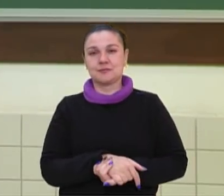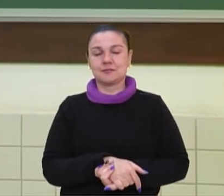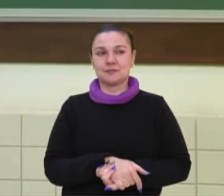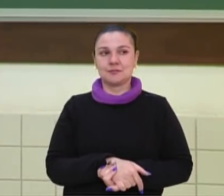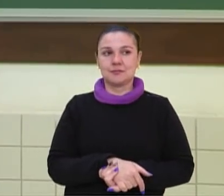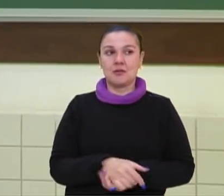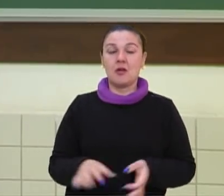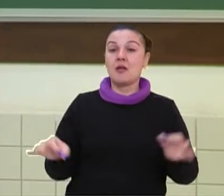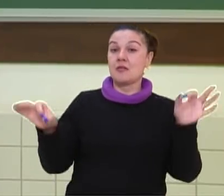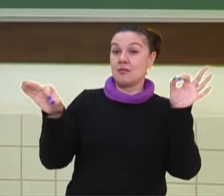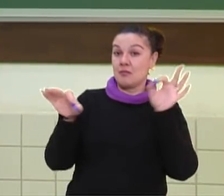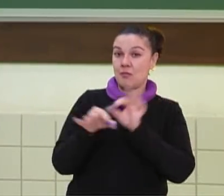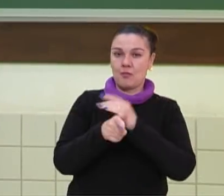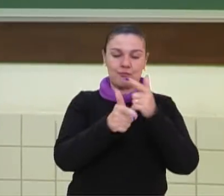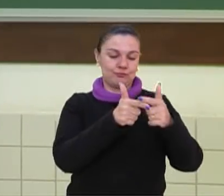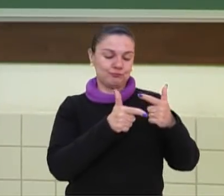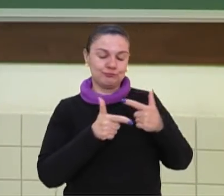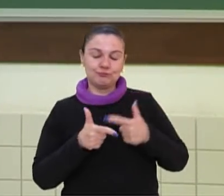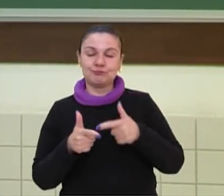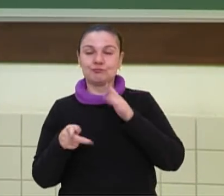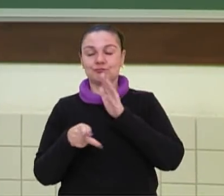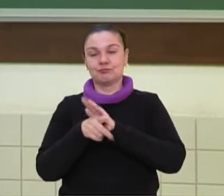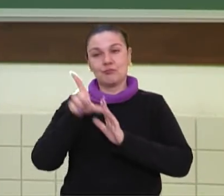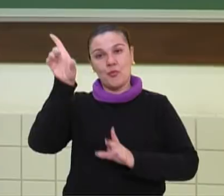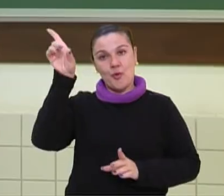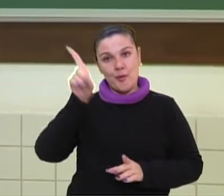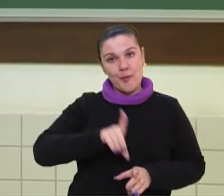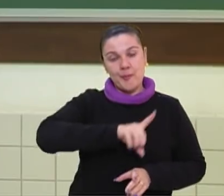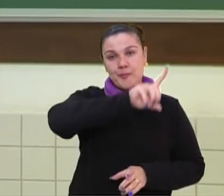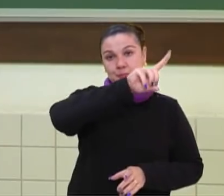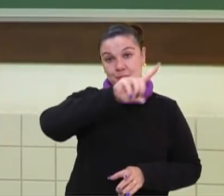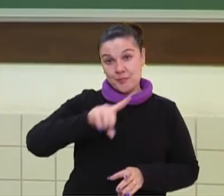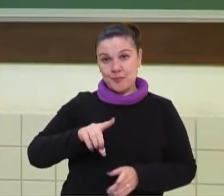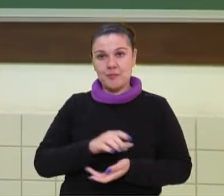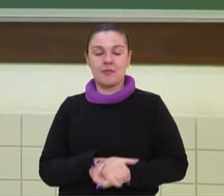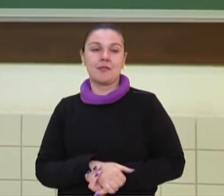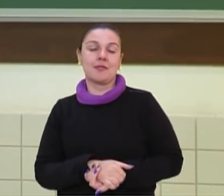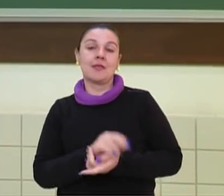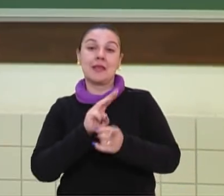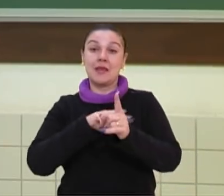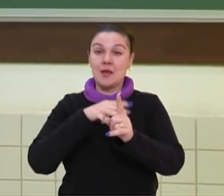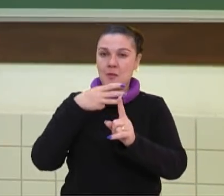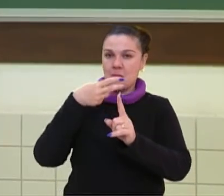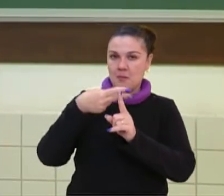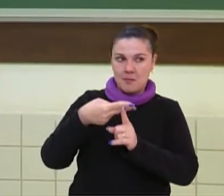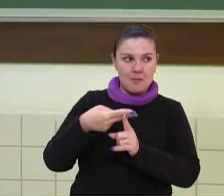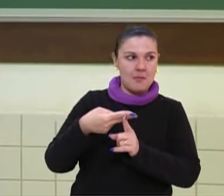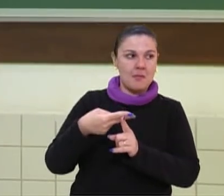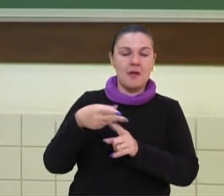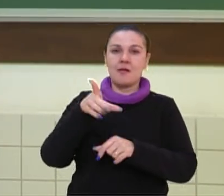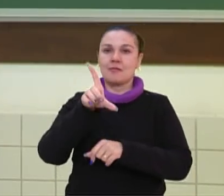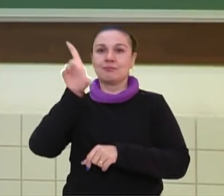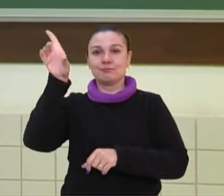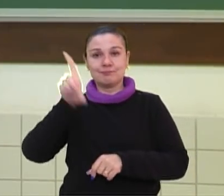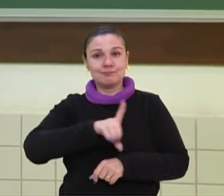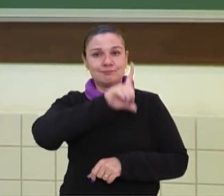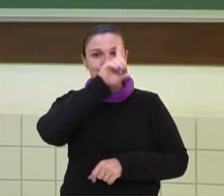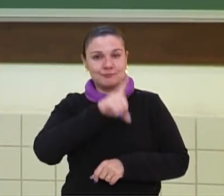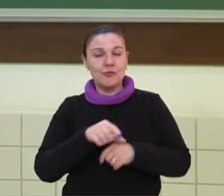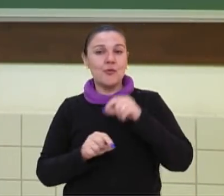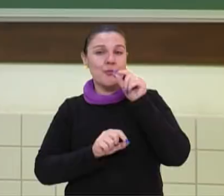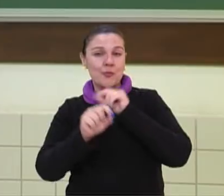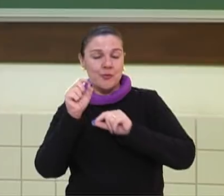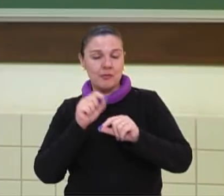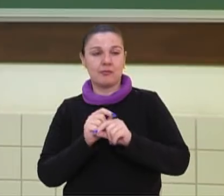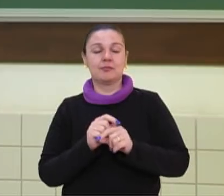resolvemos alguns problemas envolvendo diagonais, né? Além dessas diagonais de um polígono, nós resolvemos o